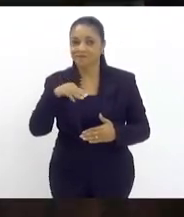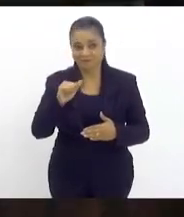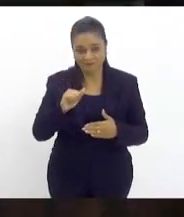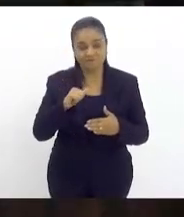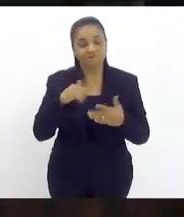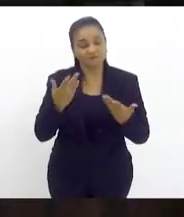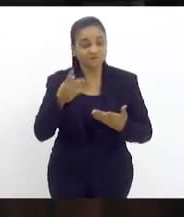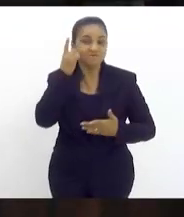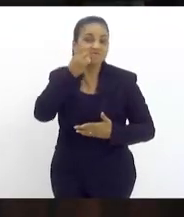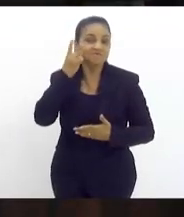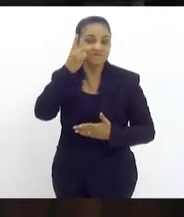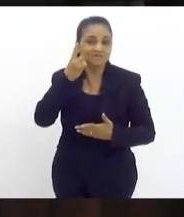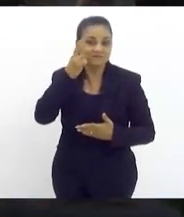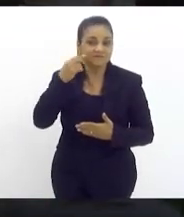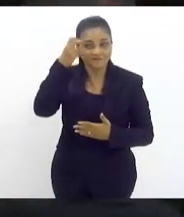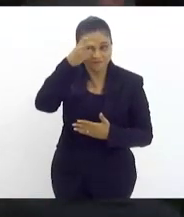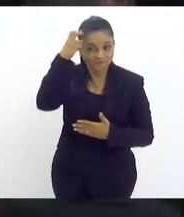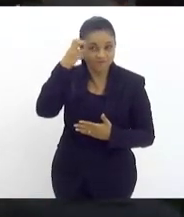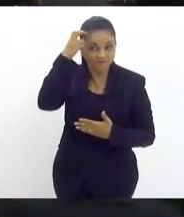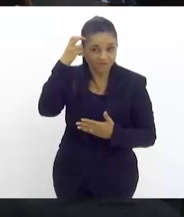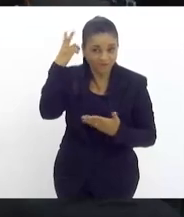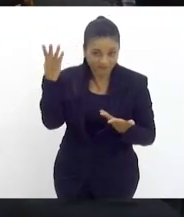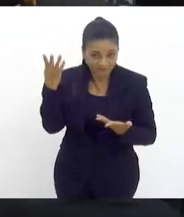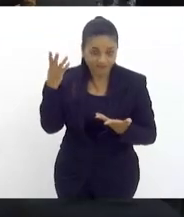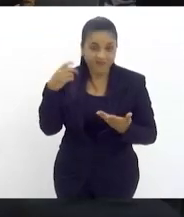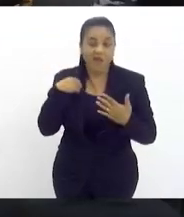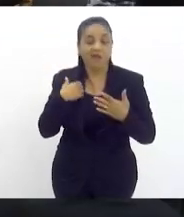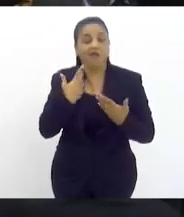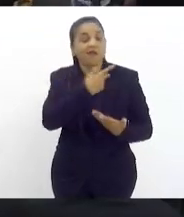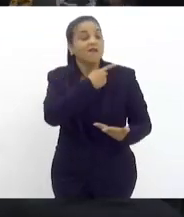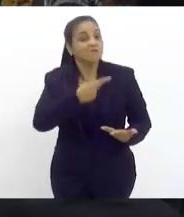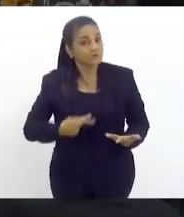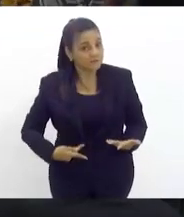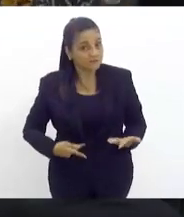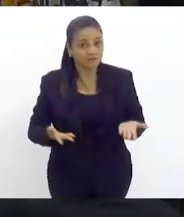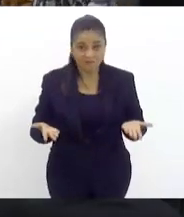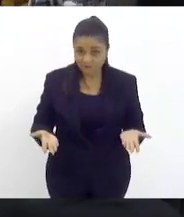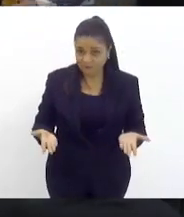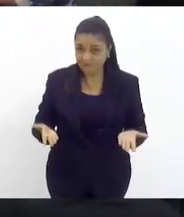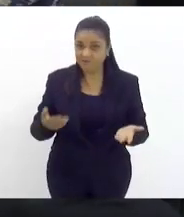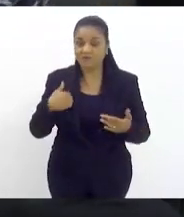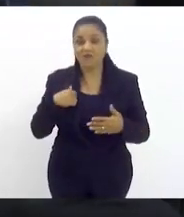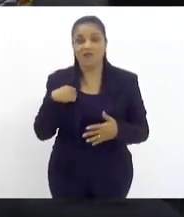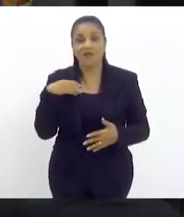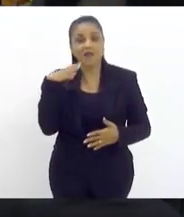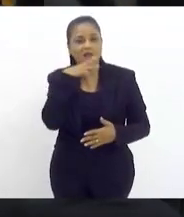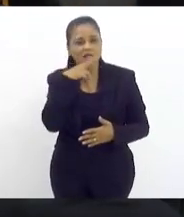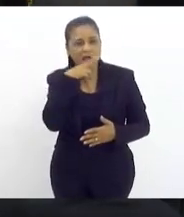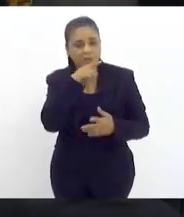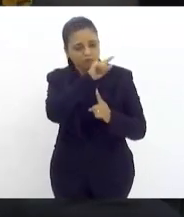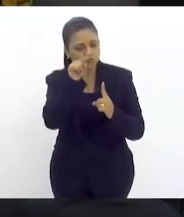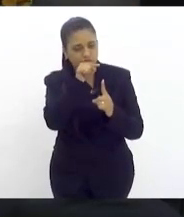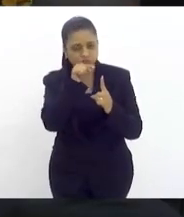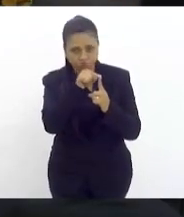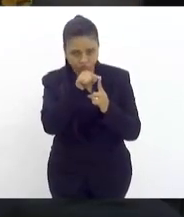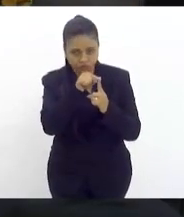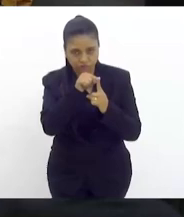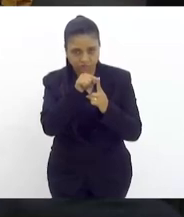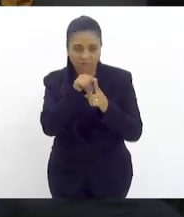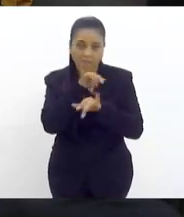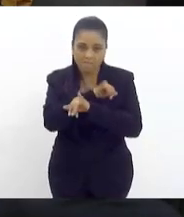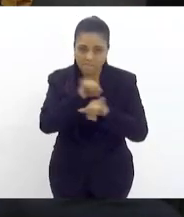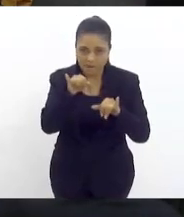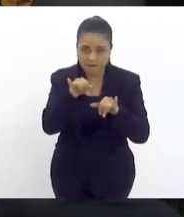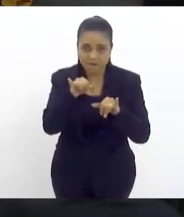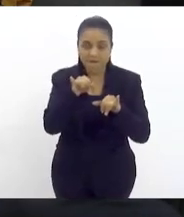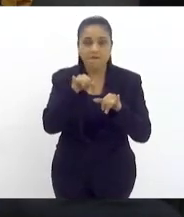Deputada Verônica Lima, por favor. Presidente, eu queria aqui, muito rápida e objetivamente,